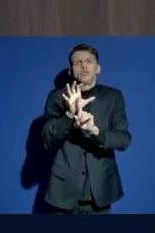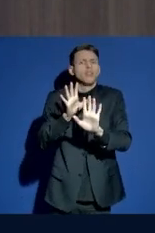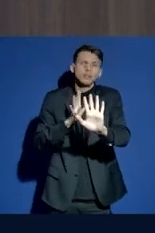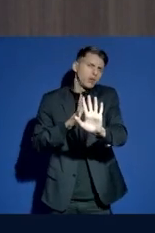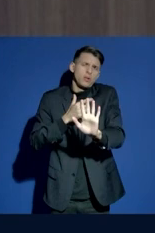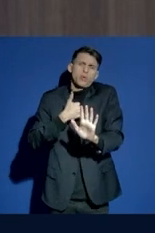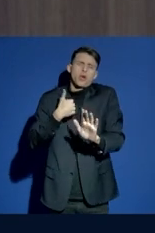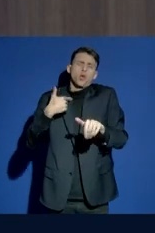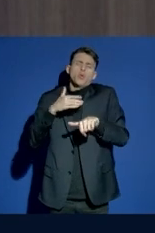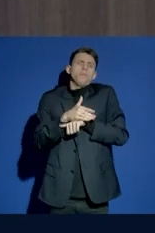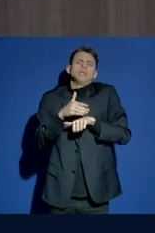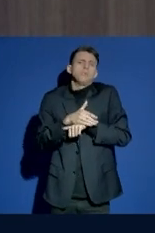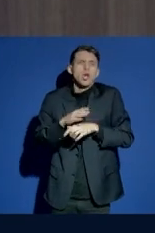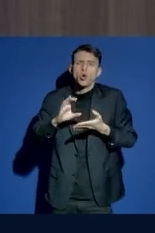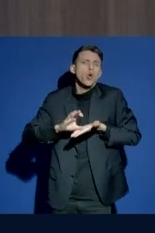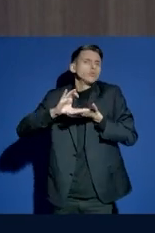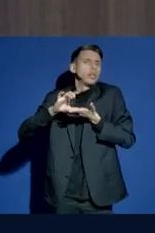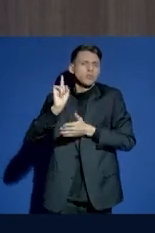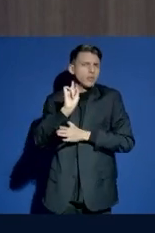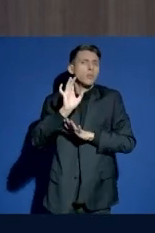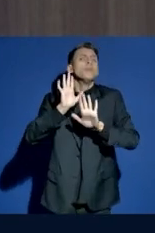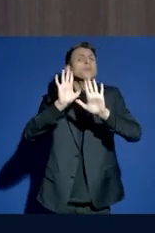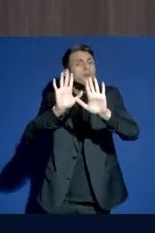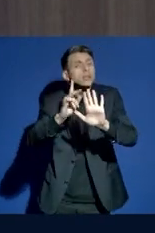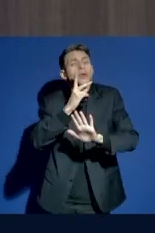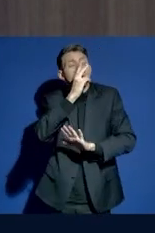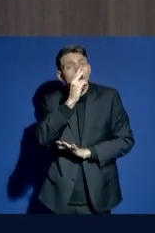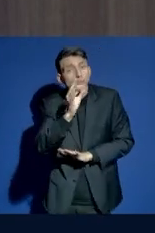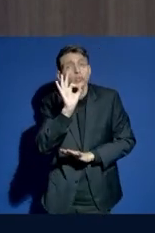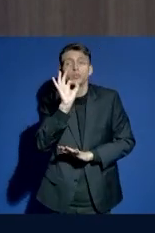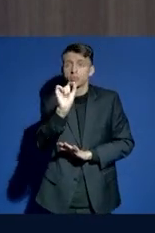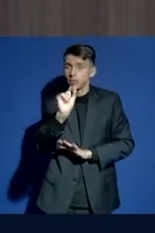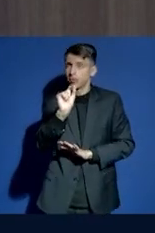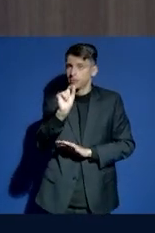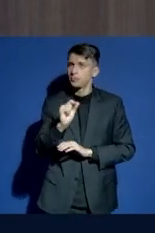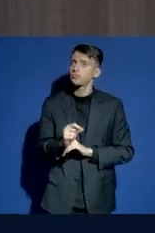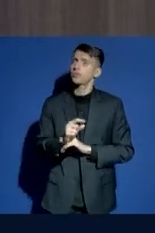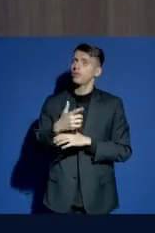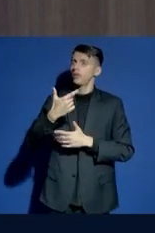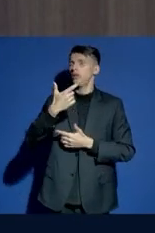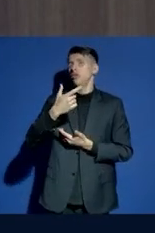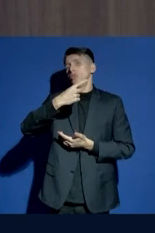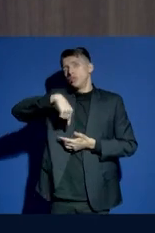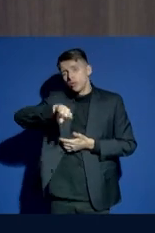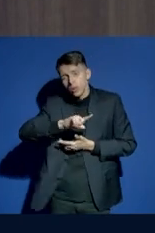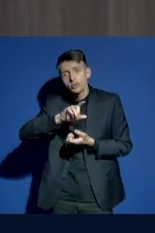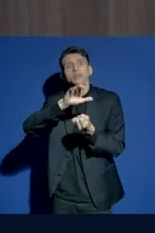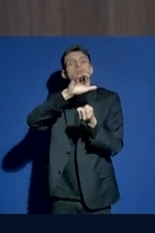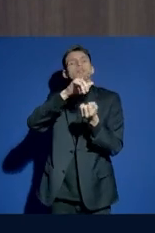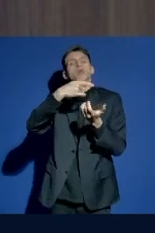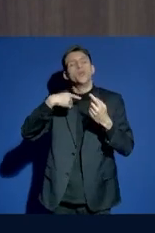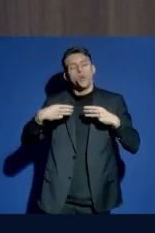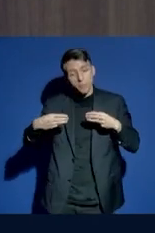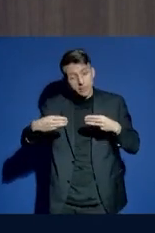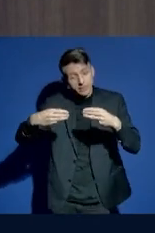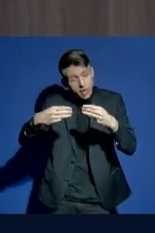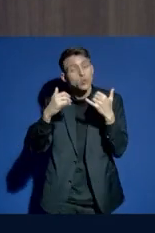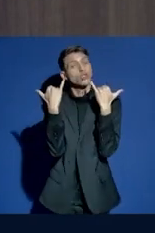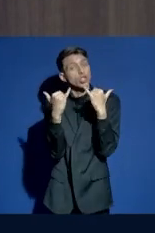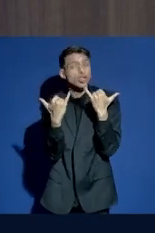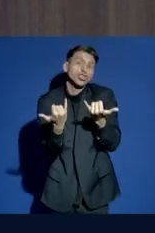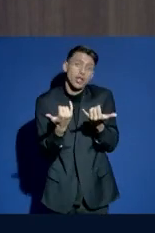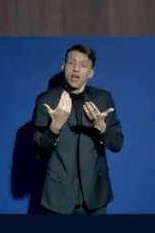porque nós não temos participação no conselho mas eu acho que como formulador de política pública que é o ministério da minhas energia